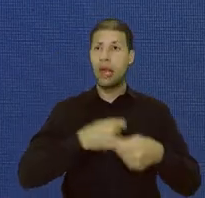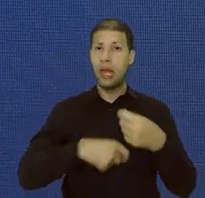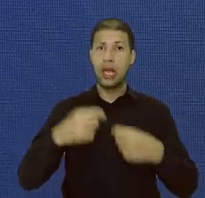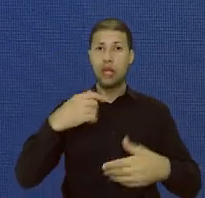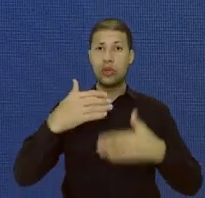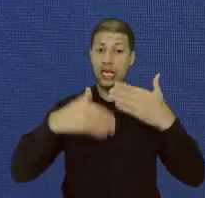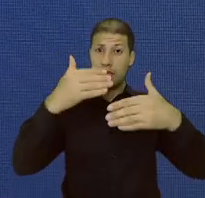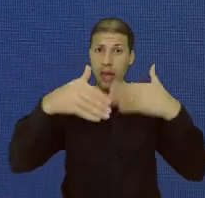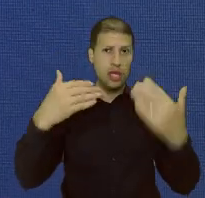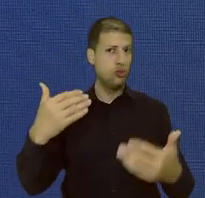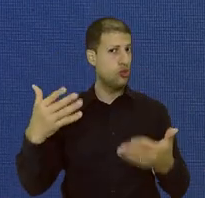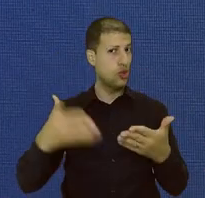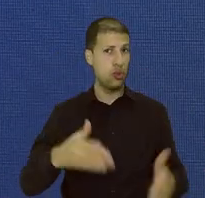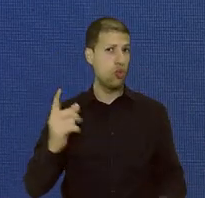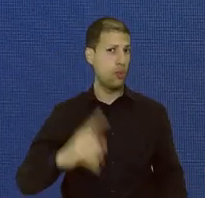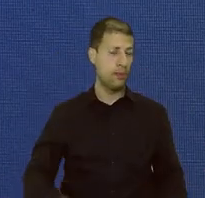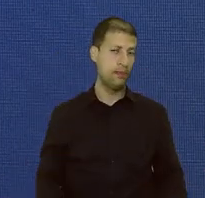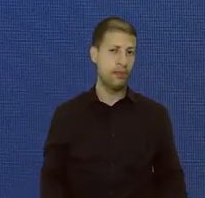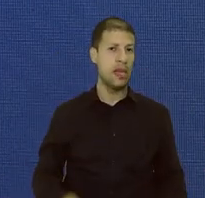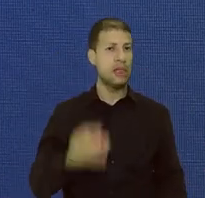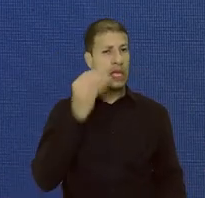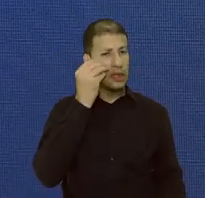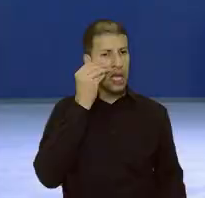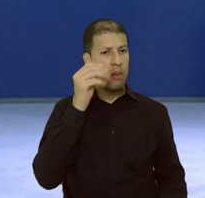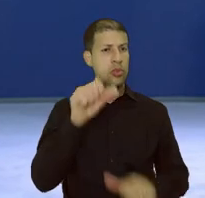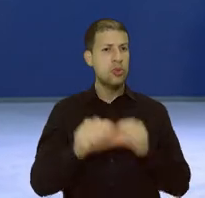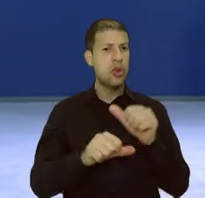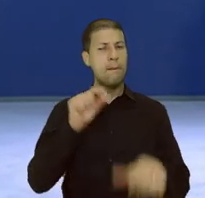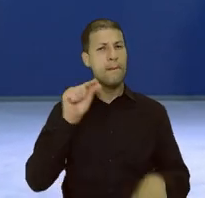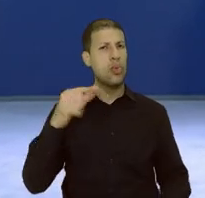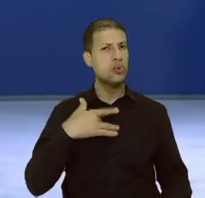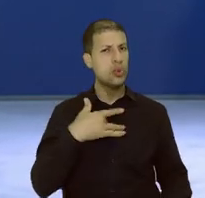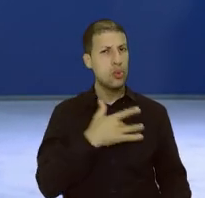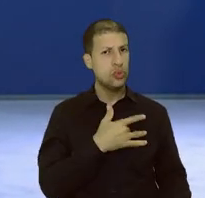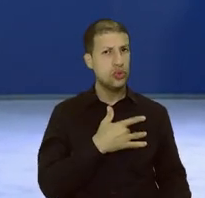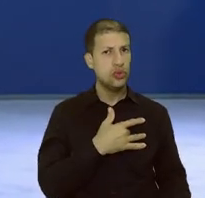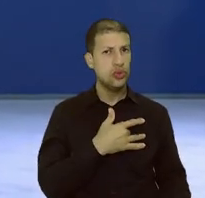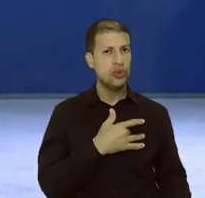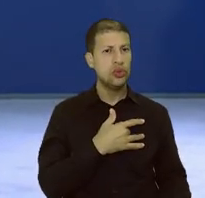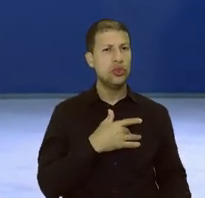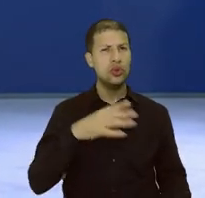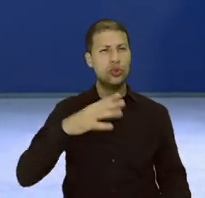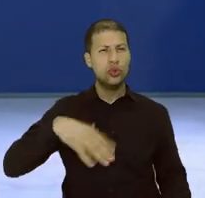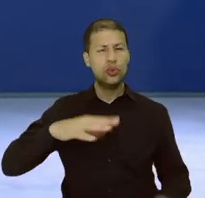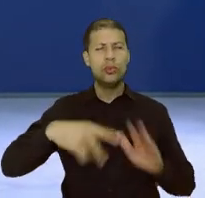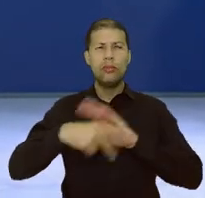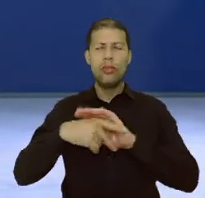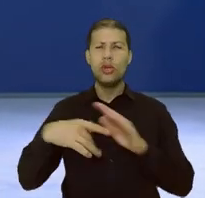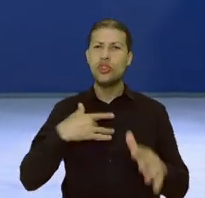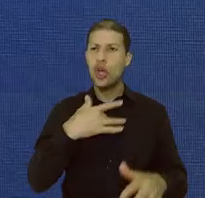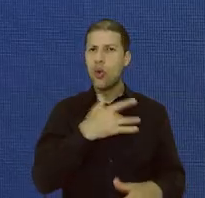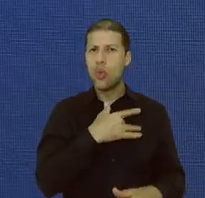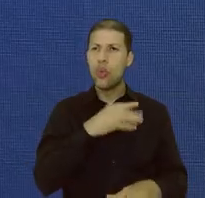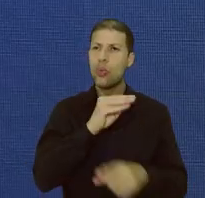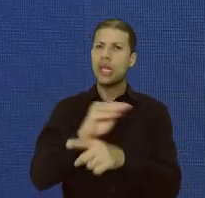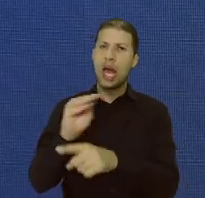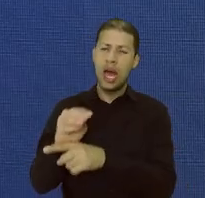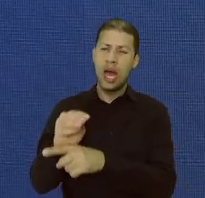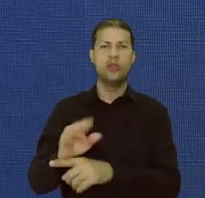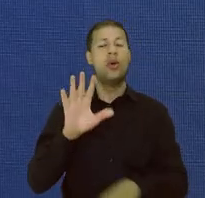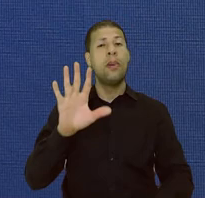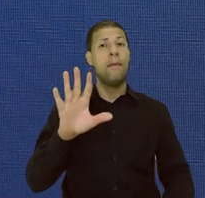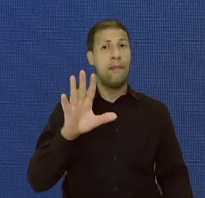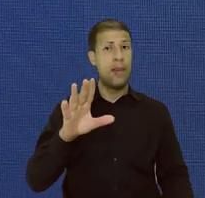tentando mudar um pouco a maneira como saúde é toda a parte de help care mas que ainda não se